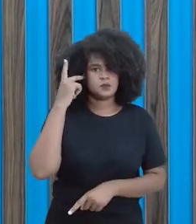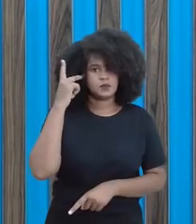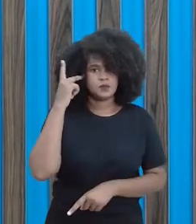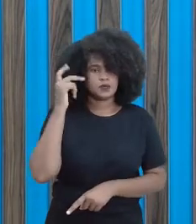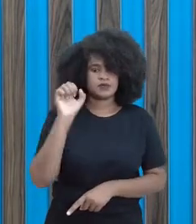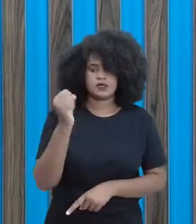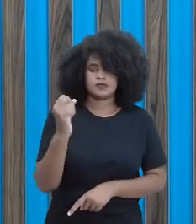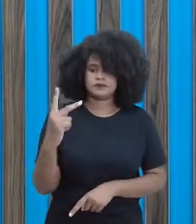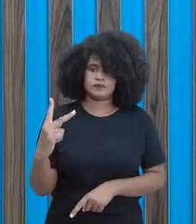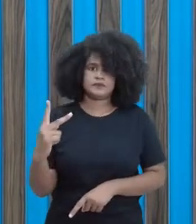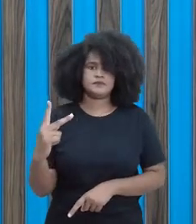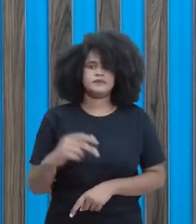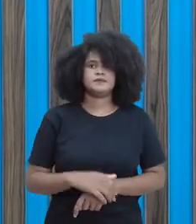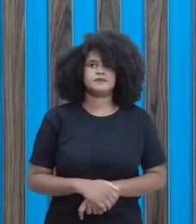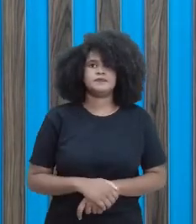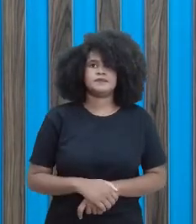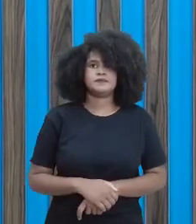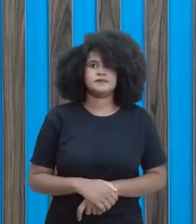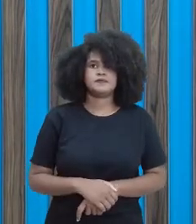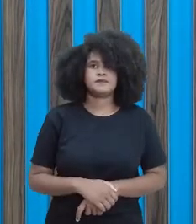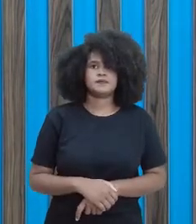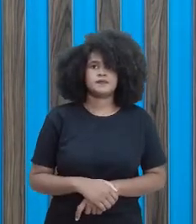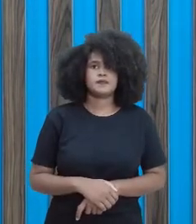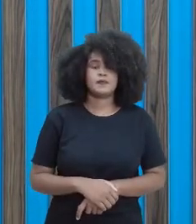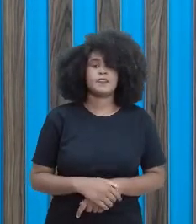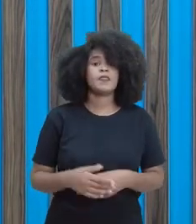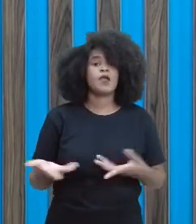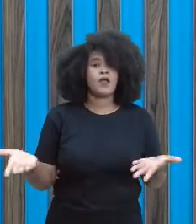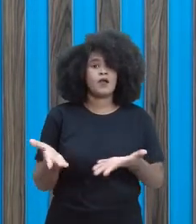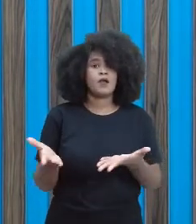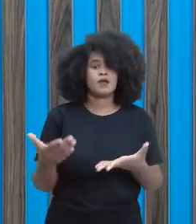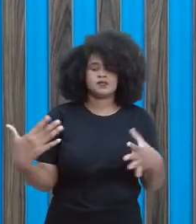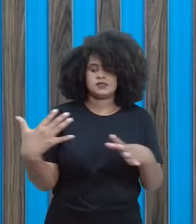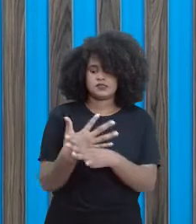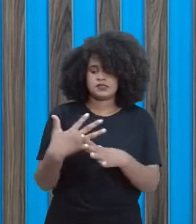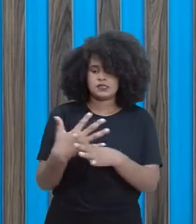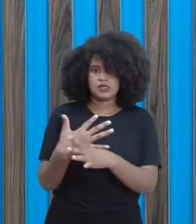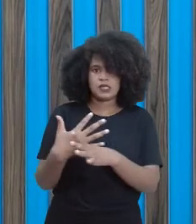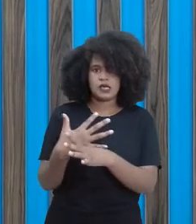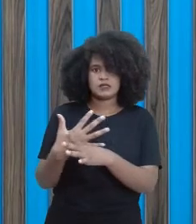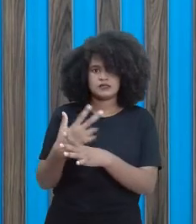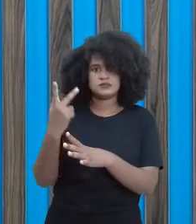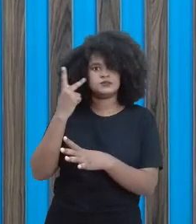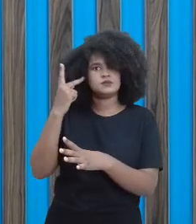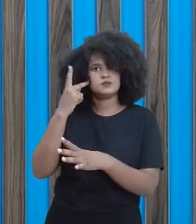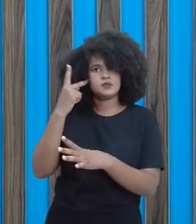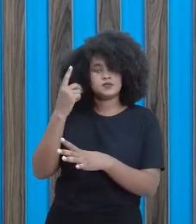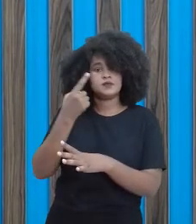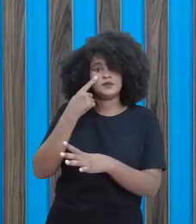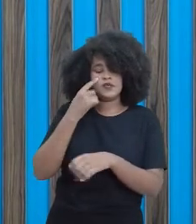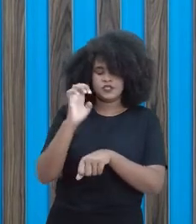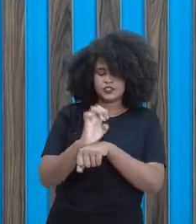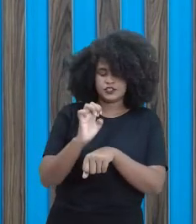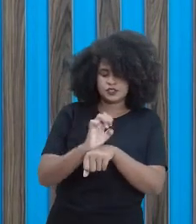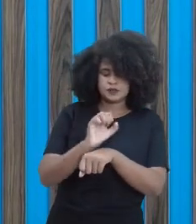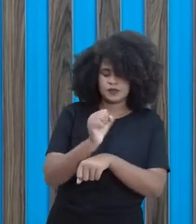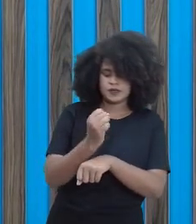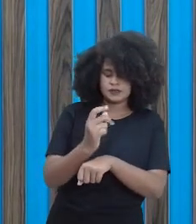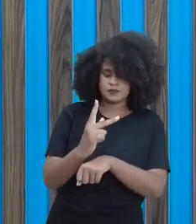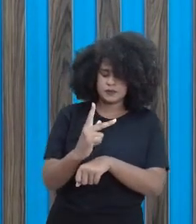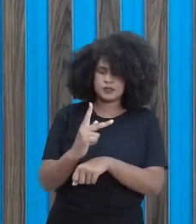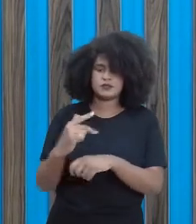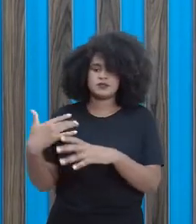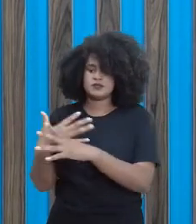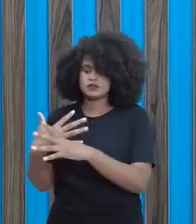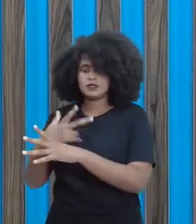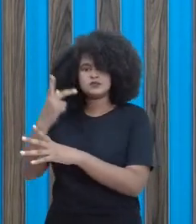cidade. E aqui fala a cidade, tá vendo? Então, a abreviação ficou por conta do estado e a própria cidade ficou